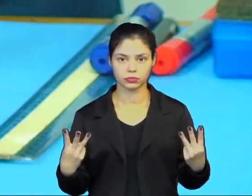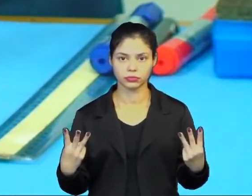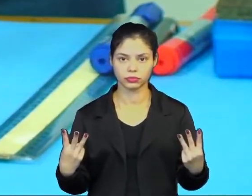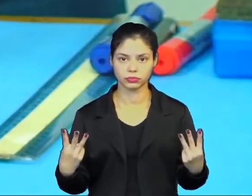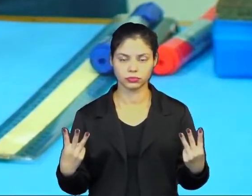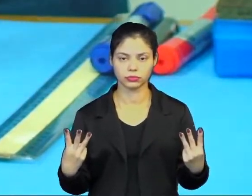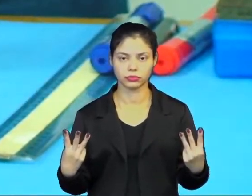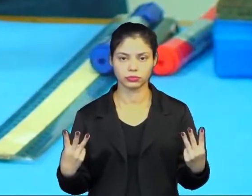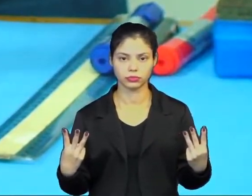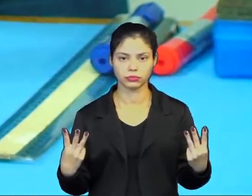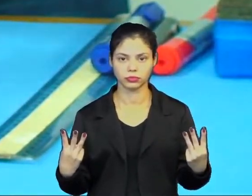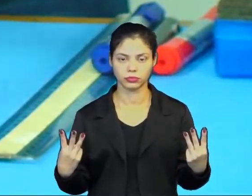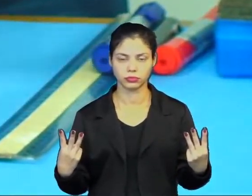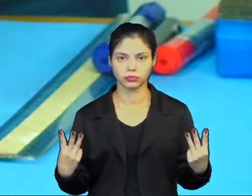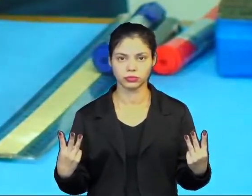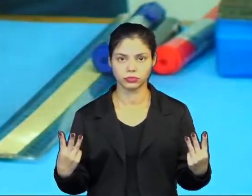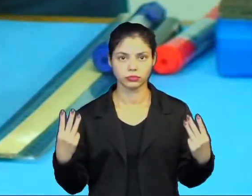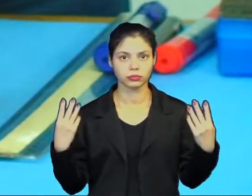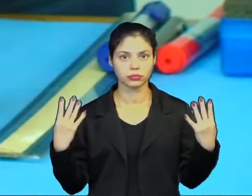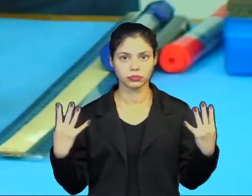3,